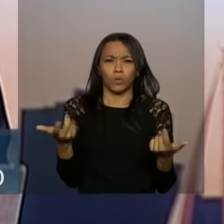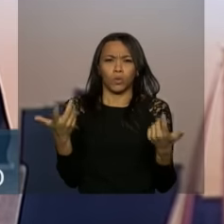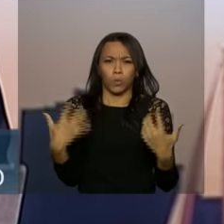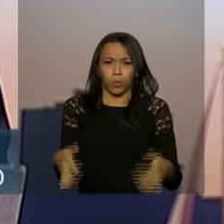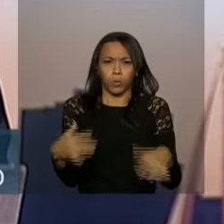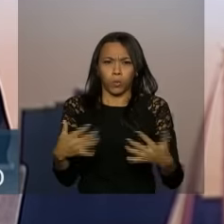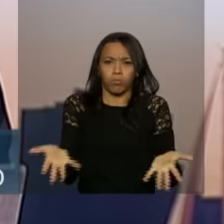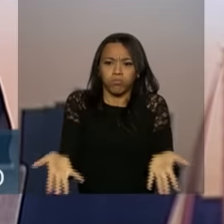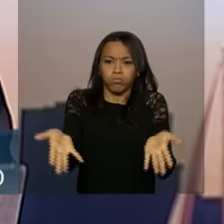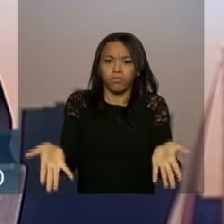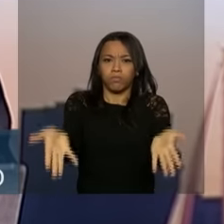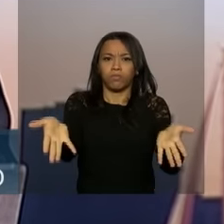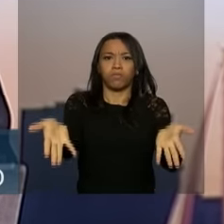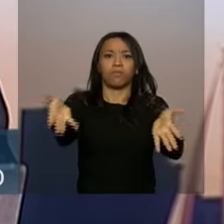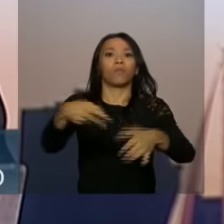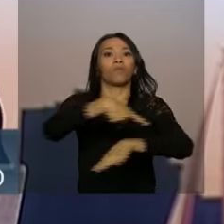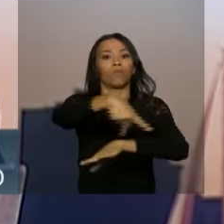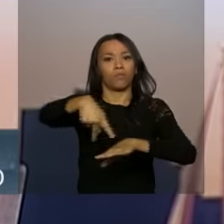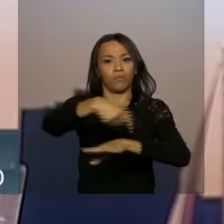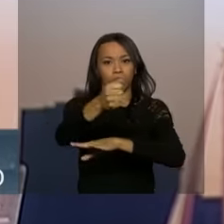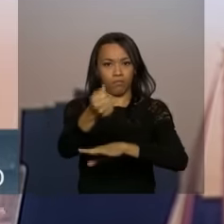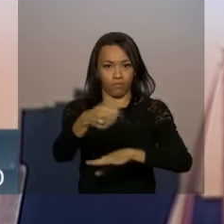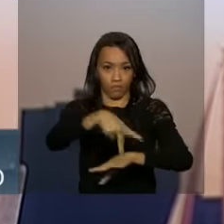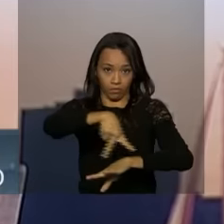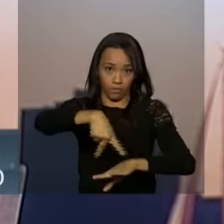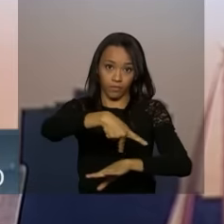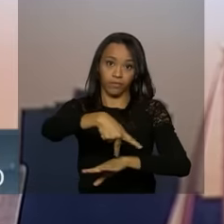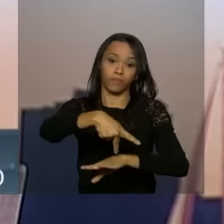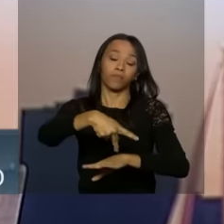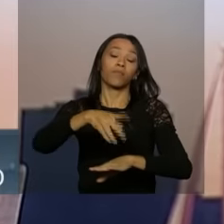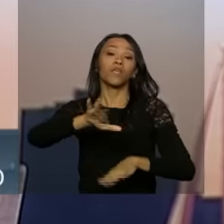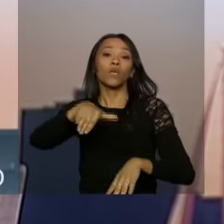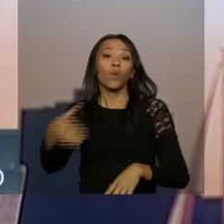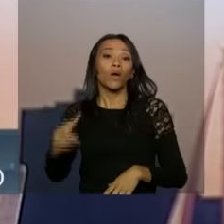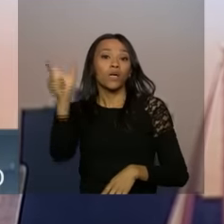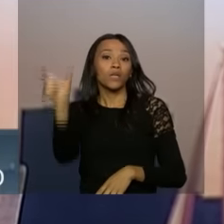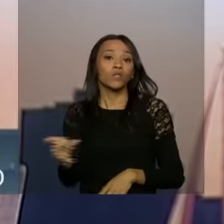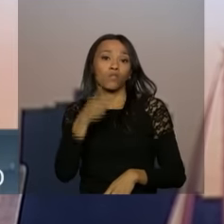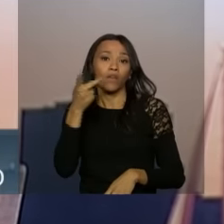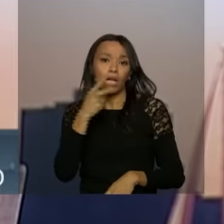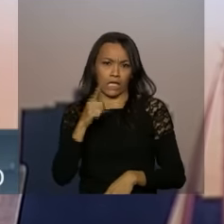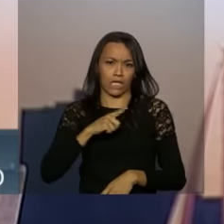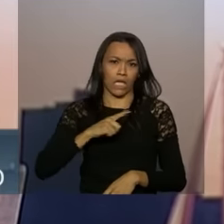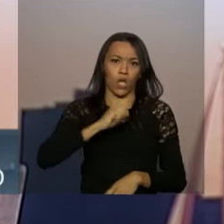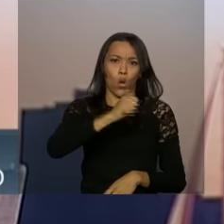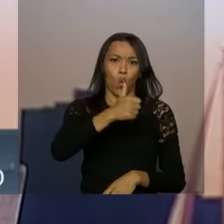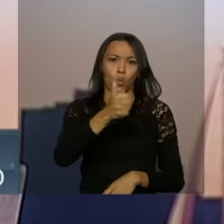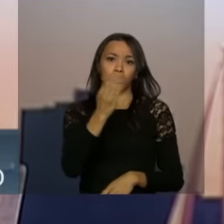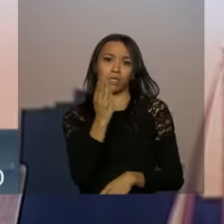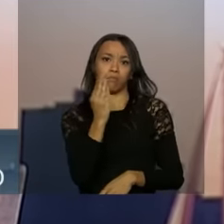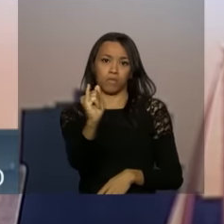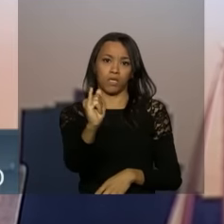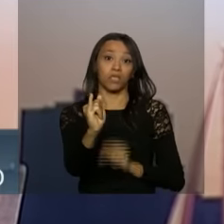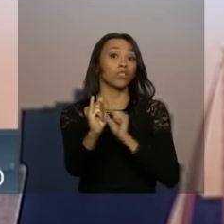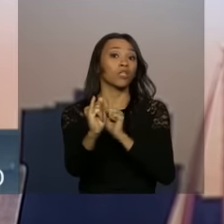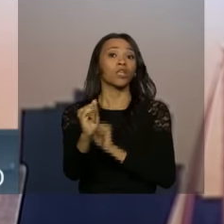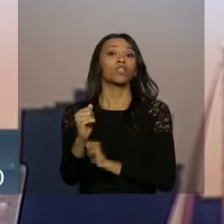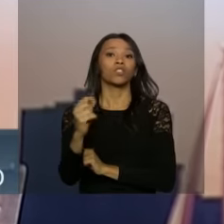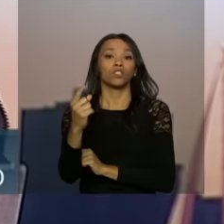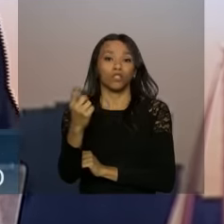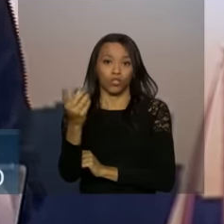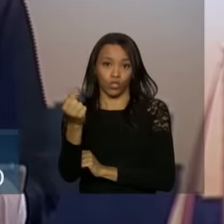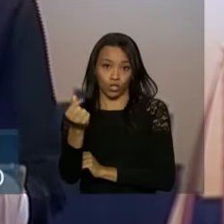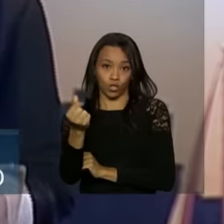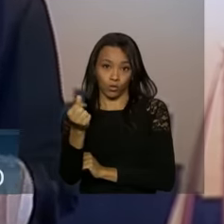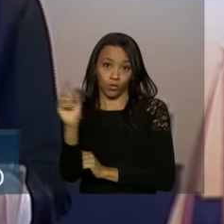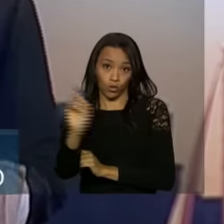num país. Daí, quando ele fala que tem 11 bilhões de dólares de PIB,